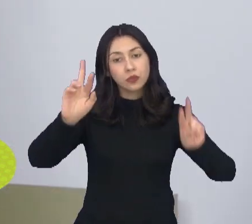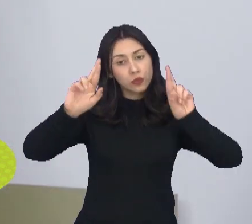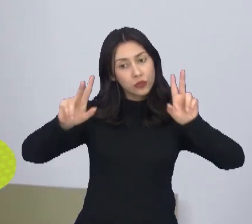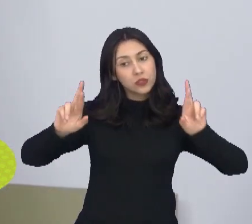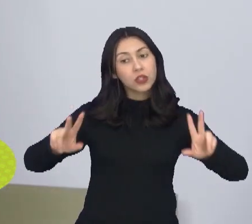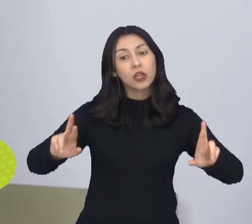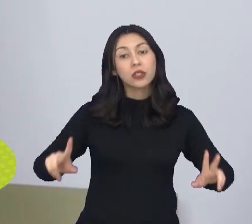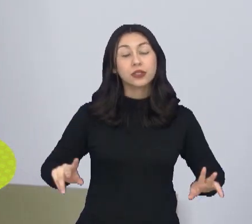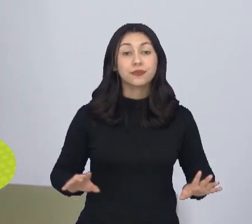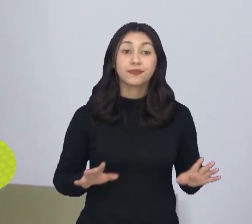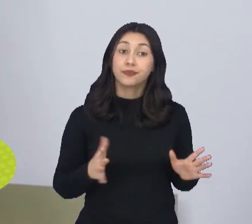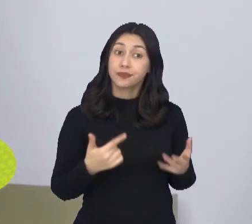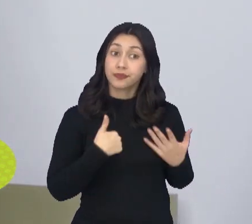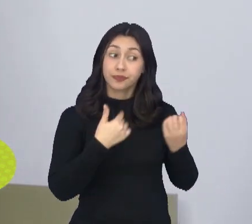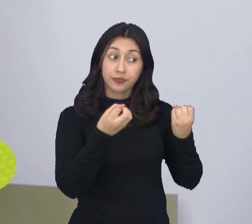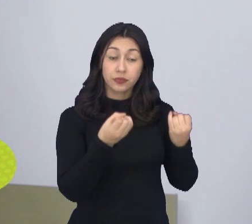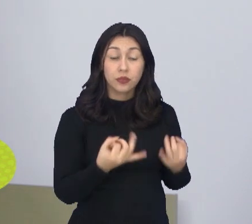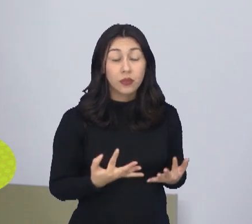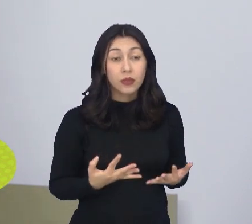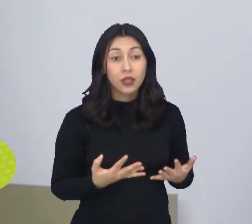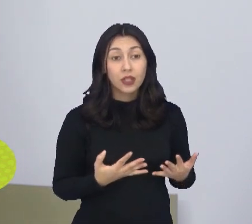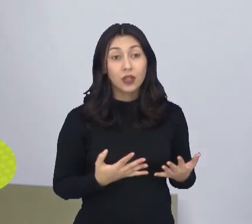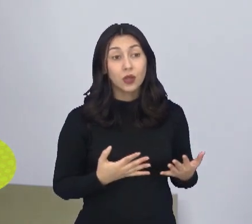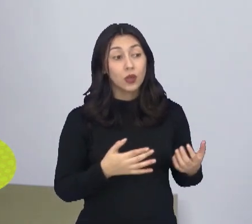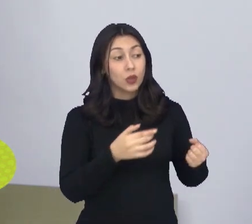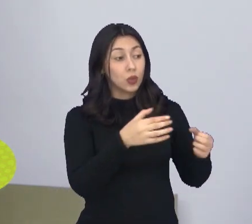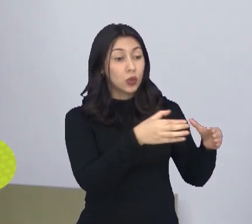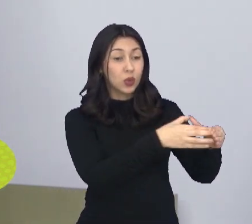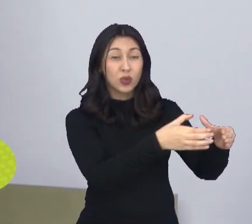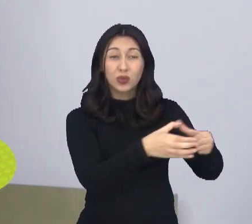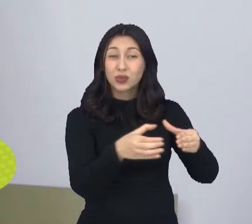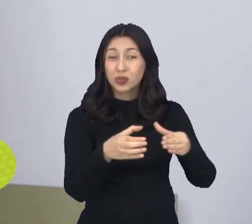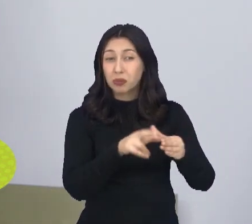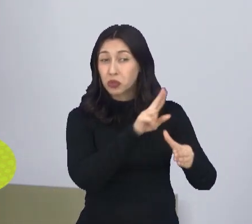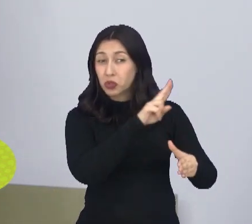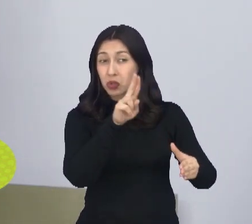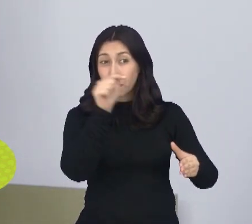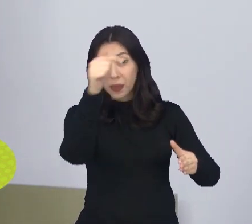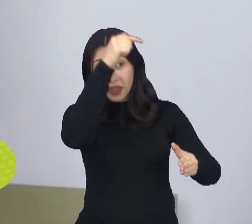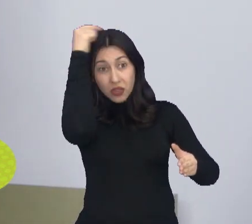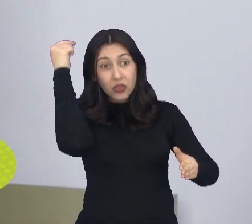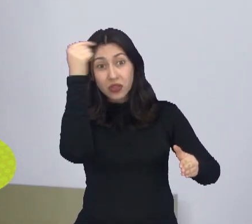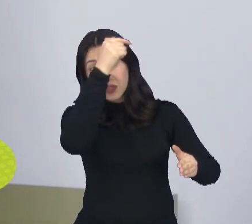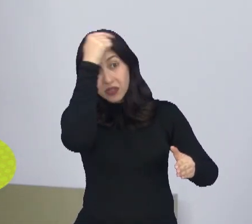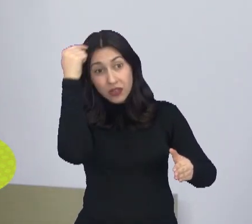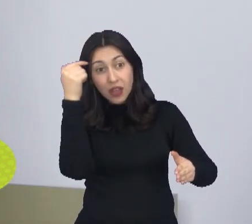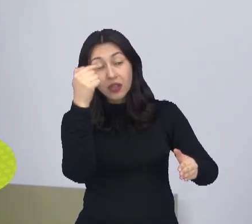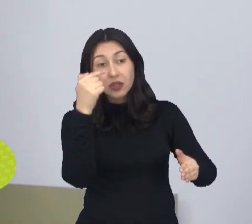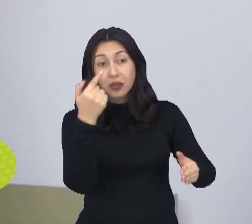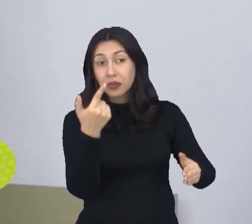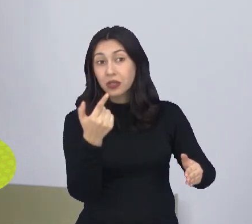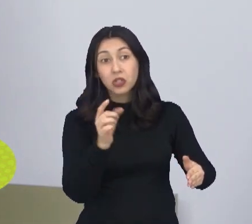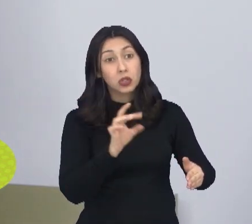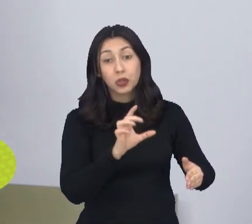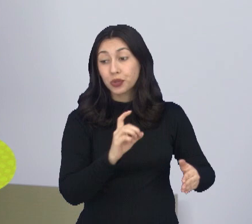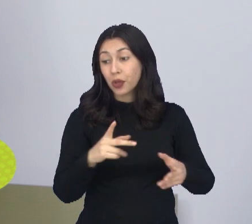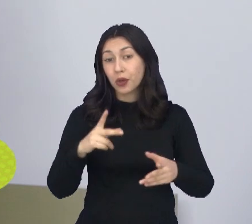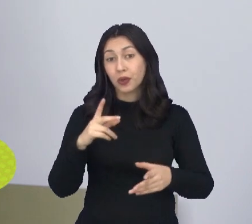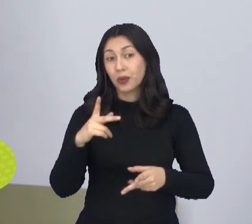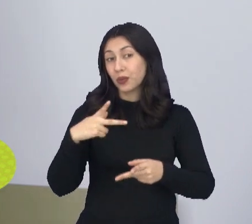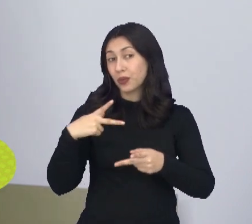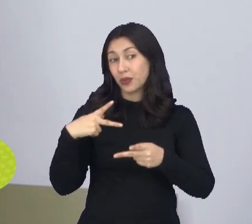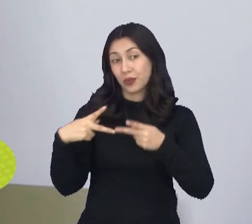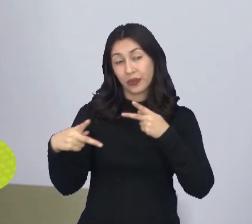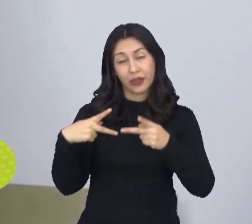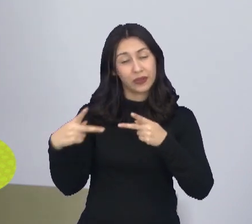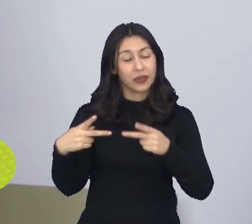Como eu disse, os times do Santos, o único time que tem Santo no nome, que vale a pena alguma coisa, é o São José nesse grupo, porque todos os outros,